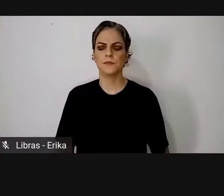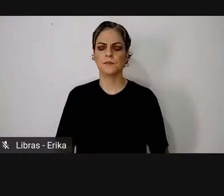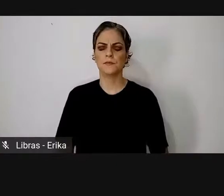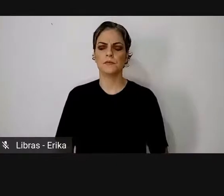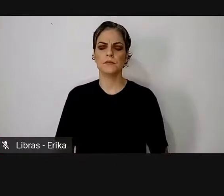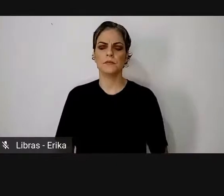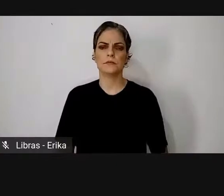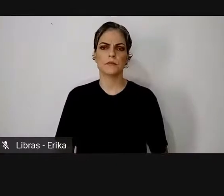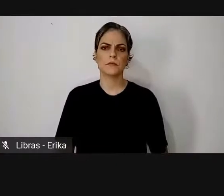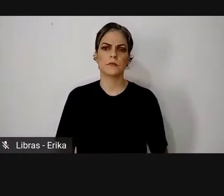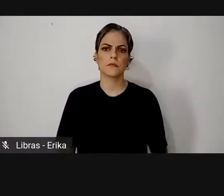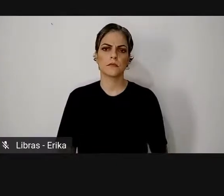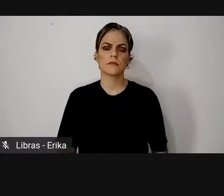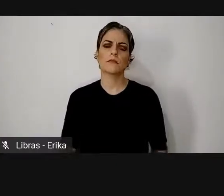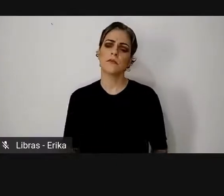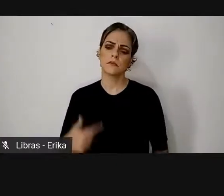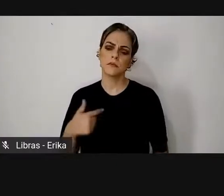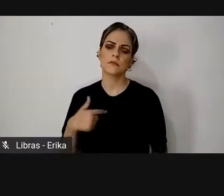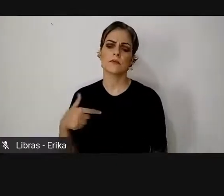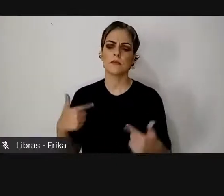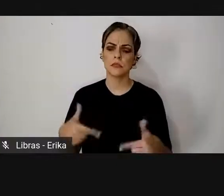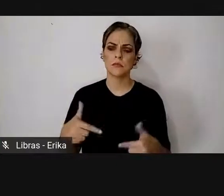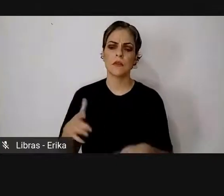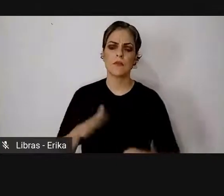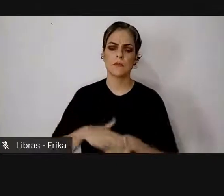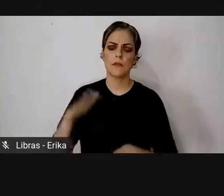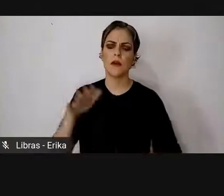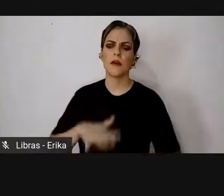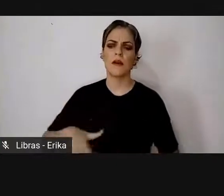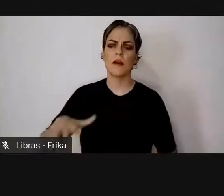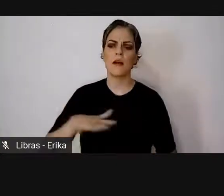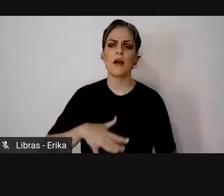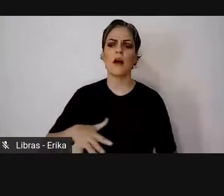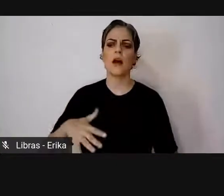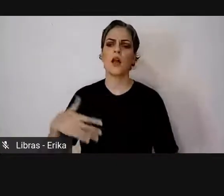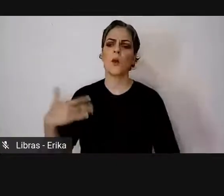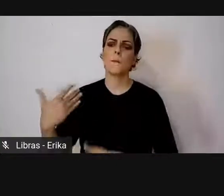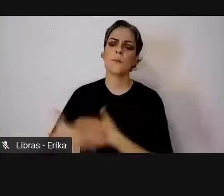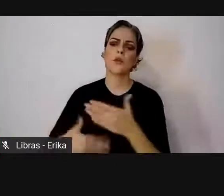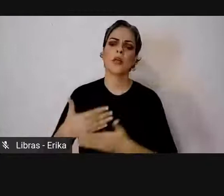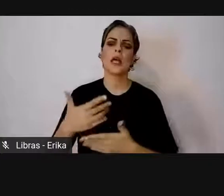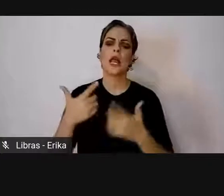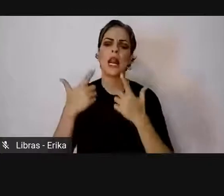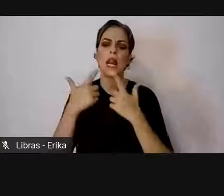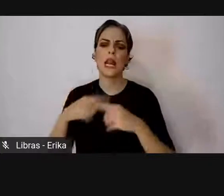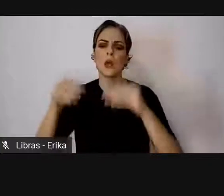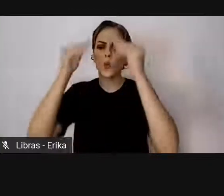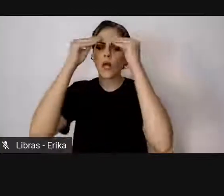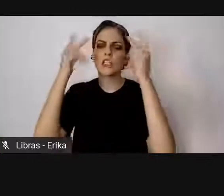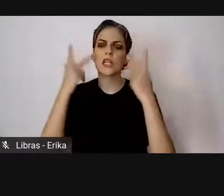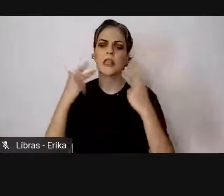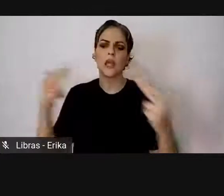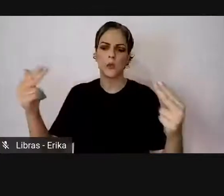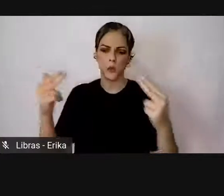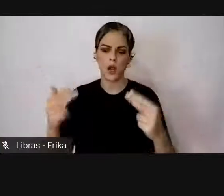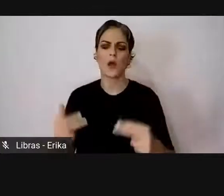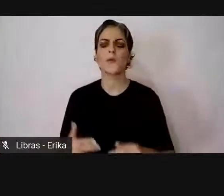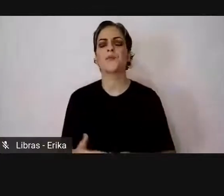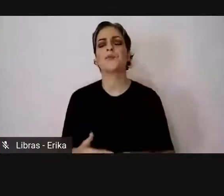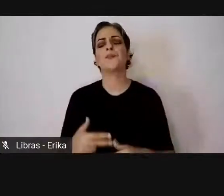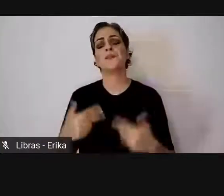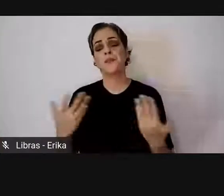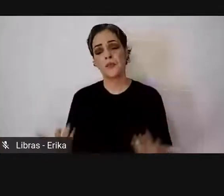de processamento de linguagem natural. E o que acontece, né? Nesse projeto, que eu